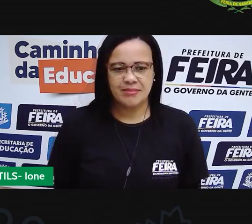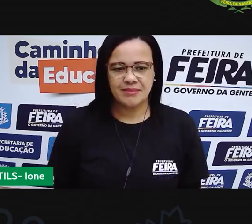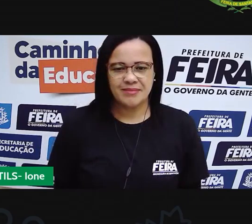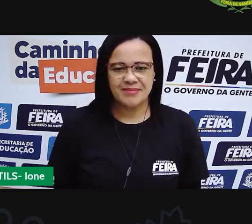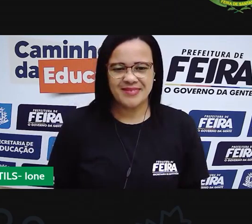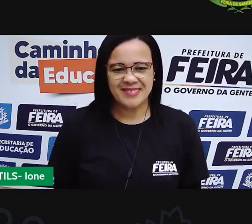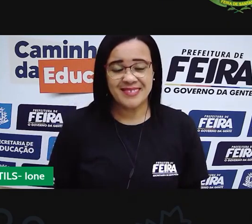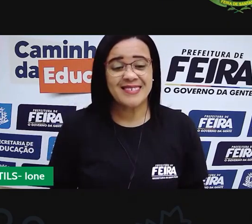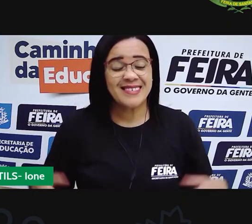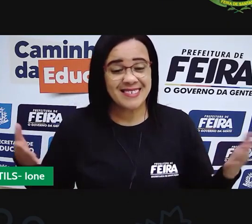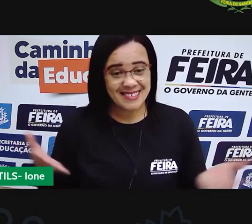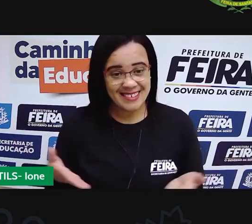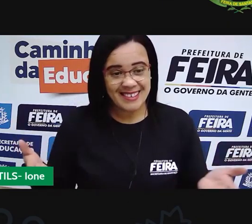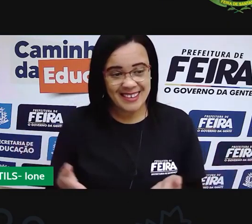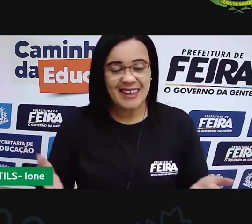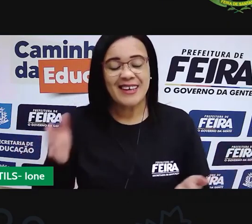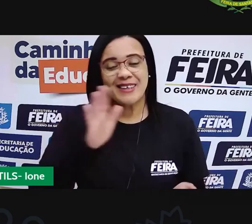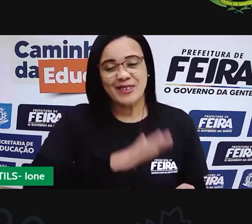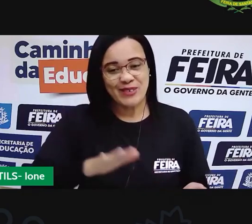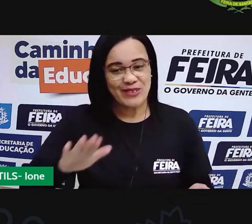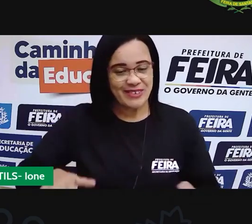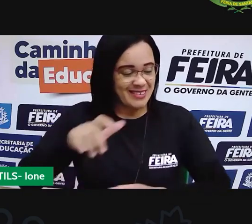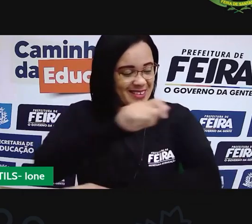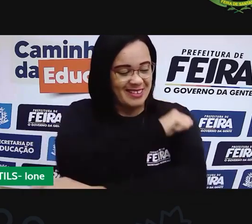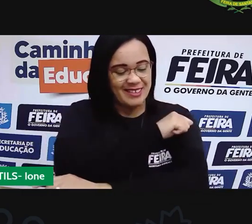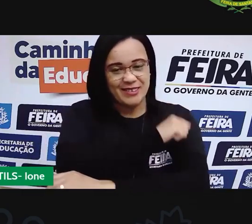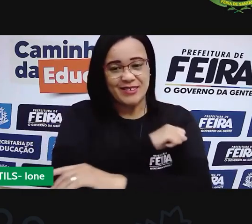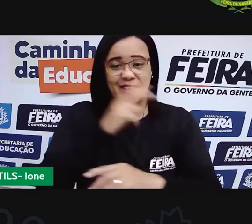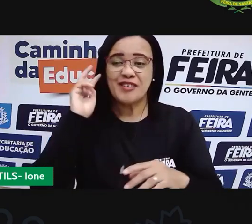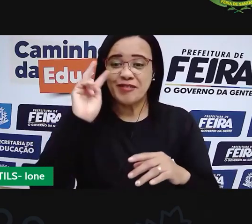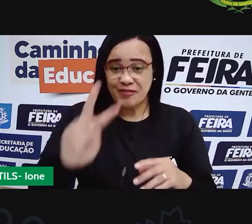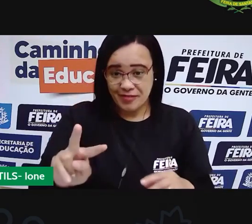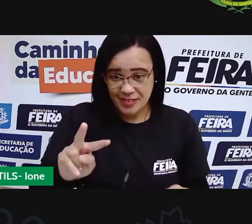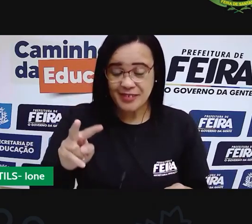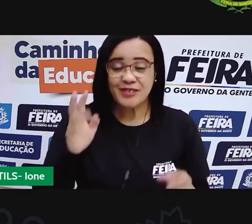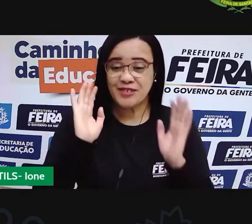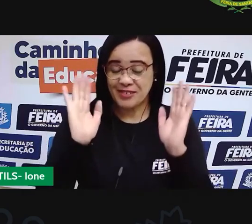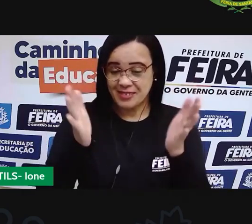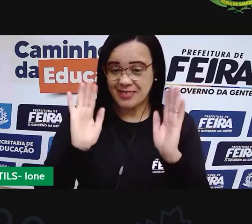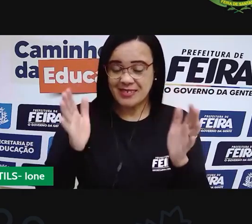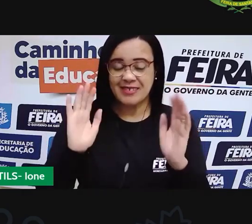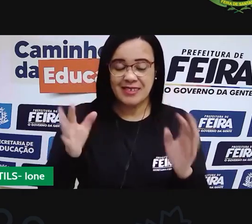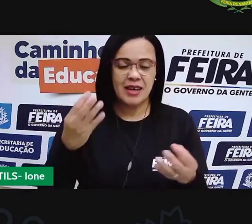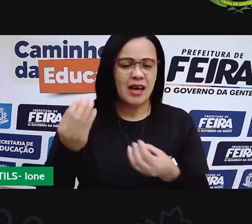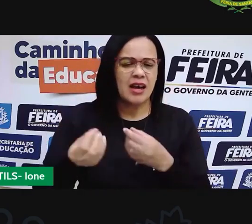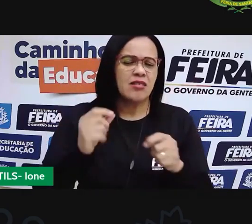quadrado. Para o círculo, a gente não consegue usar os palitos.